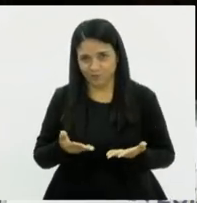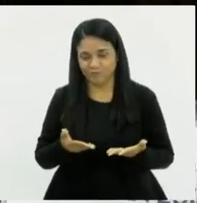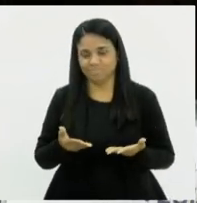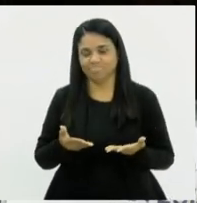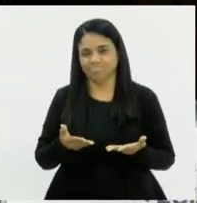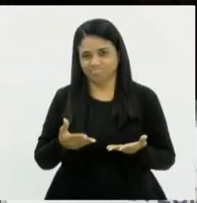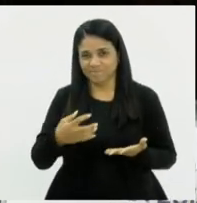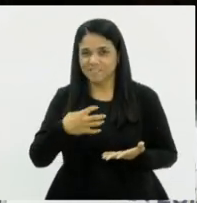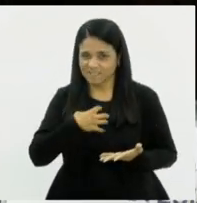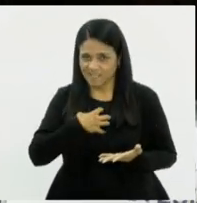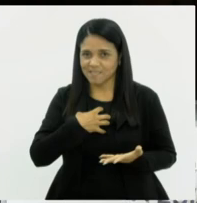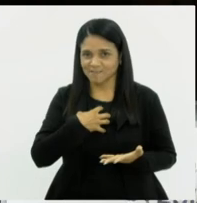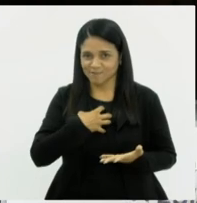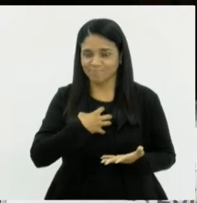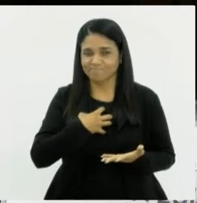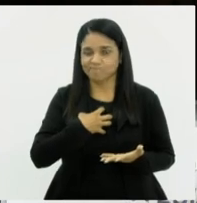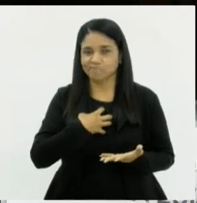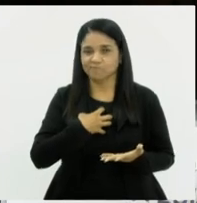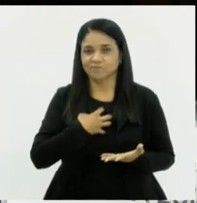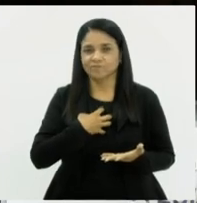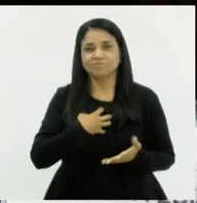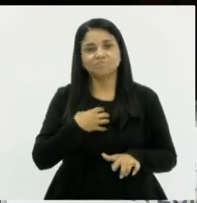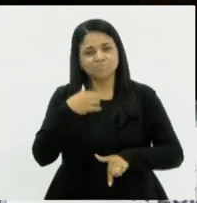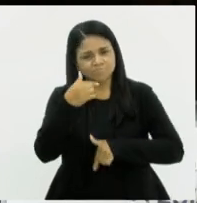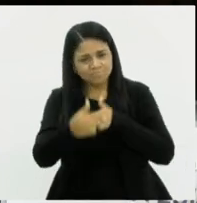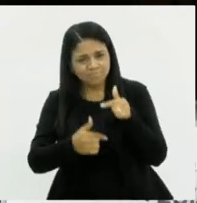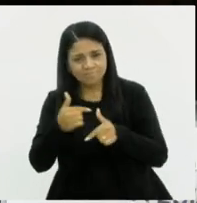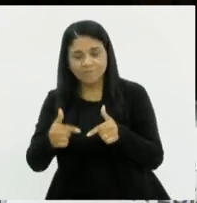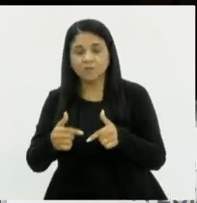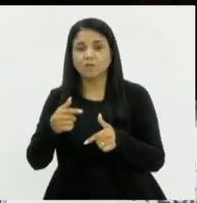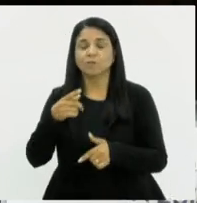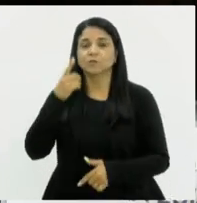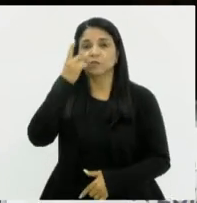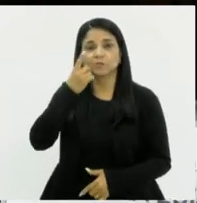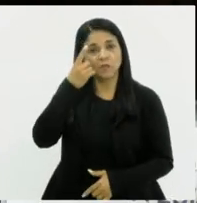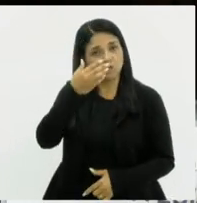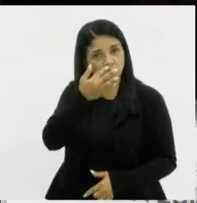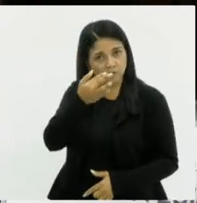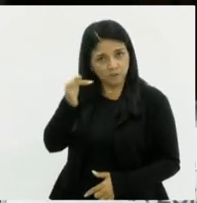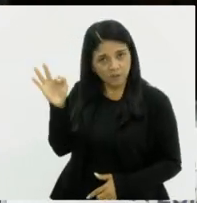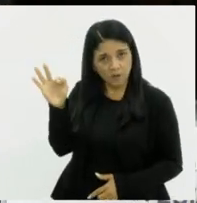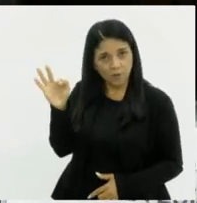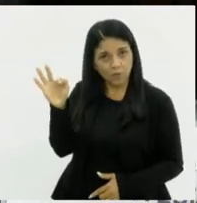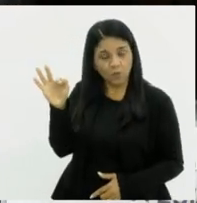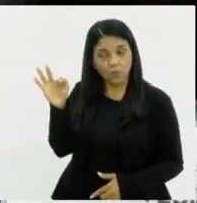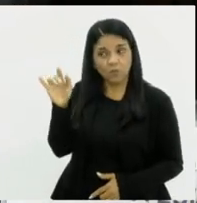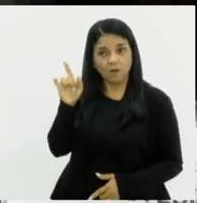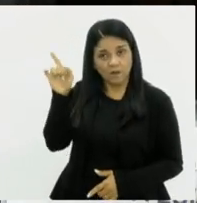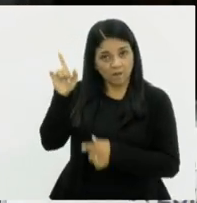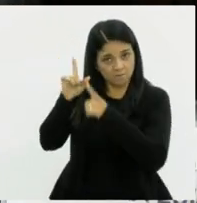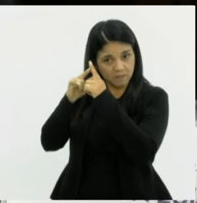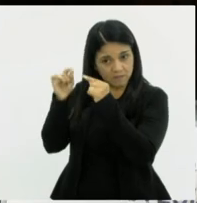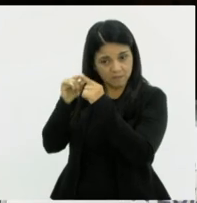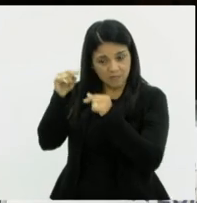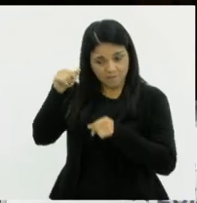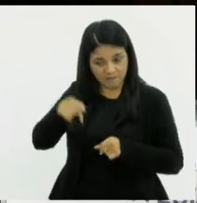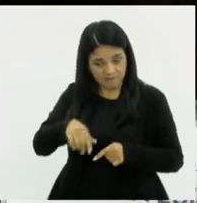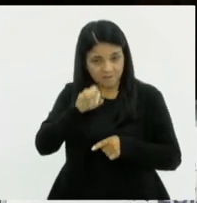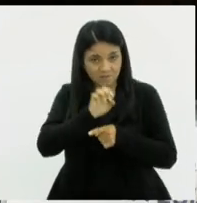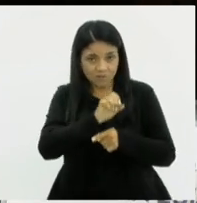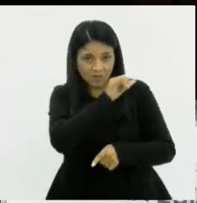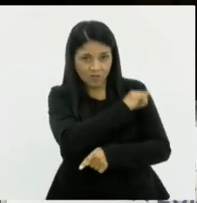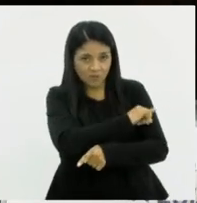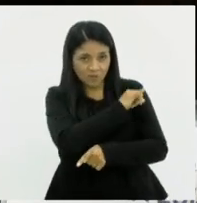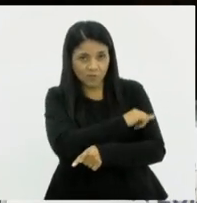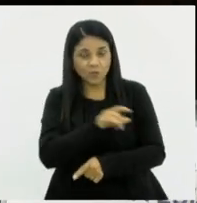Hoje nós, né, estamos trabalhando lá como deputado federal, mas não tem nada que aconteça aqui no nosso Estado que não passe